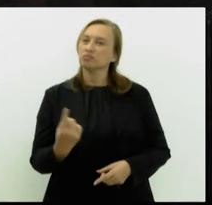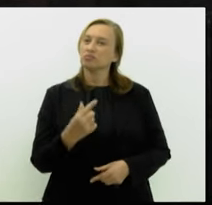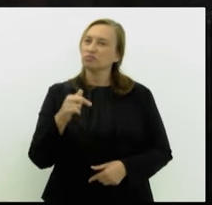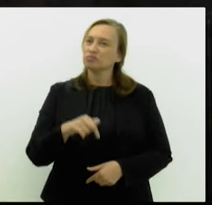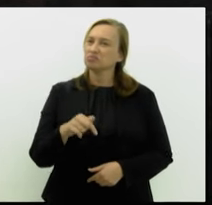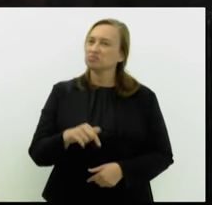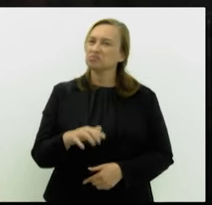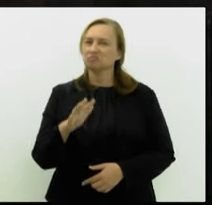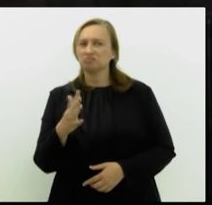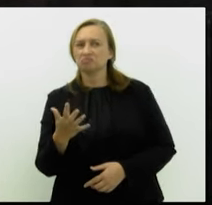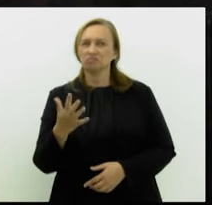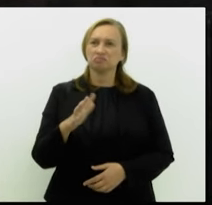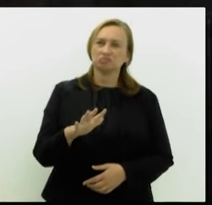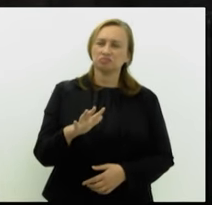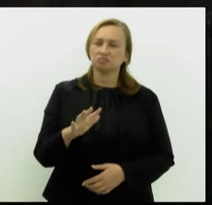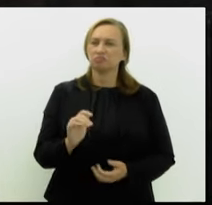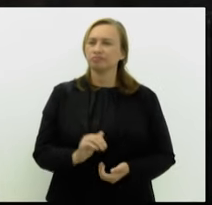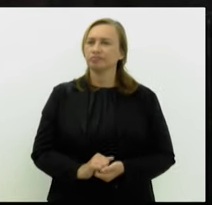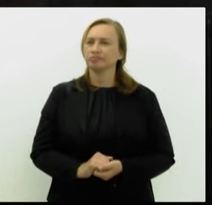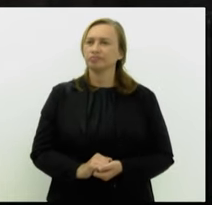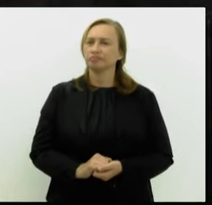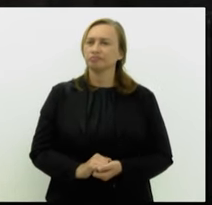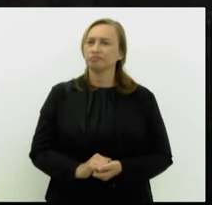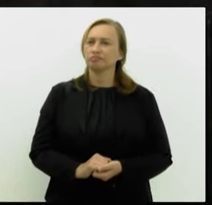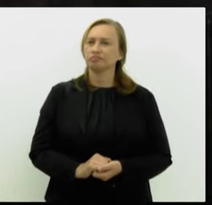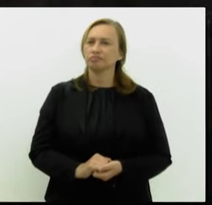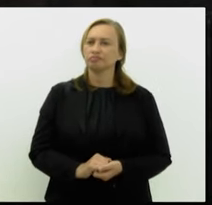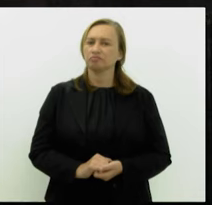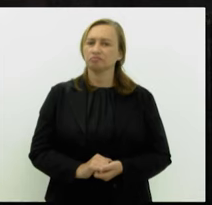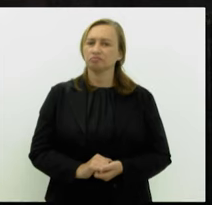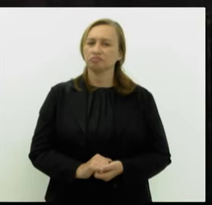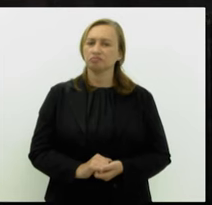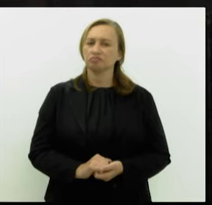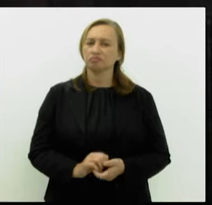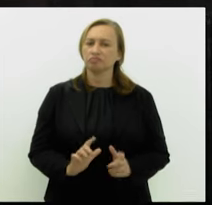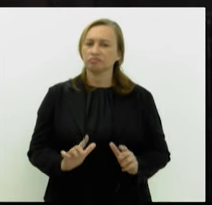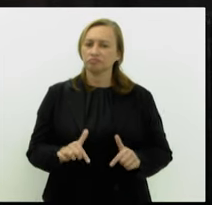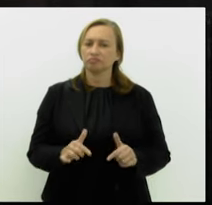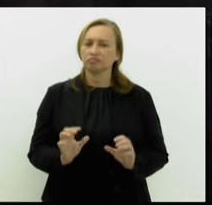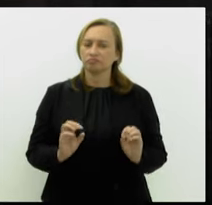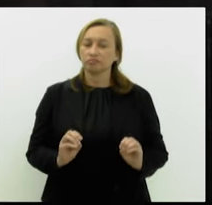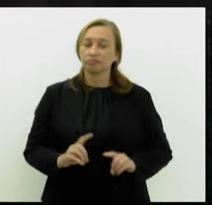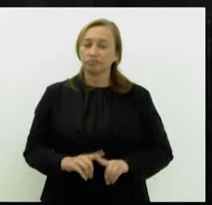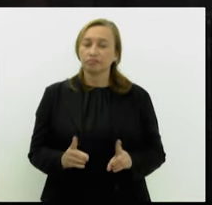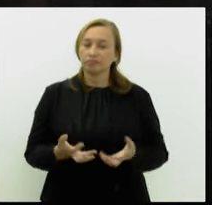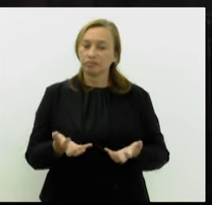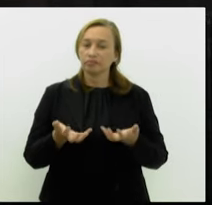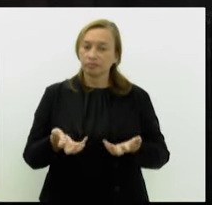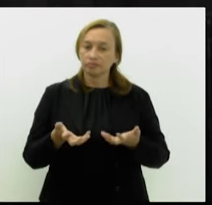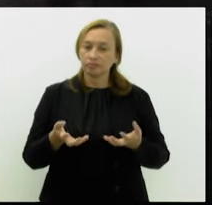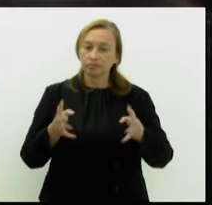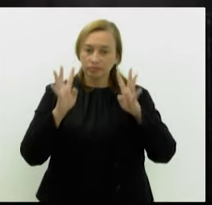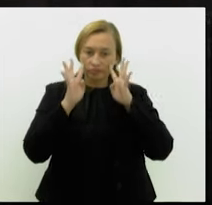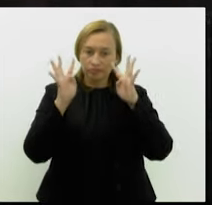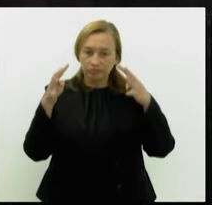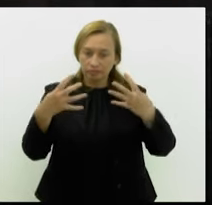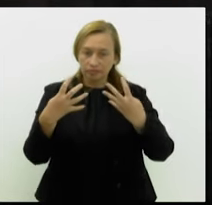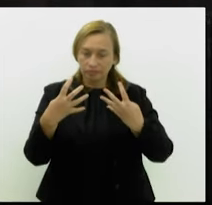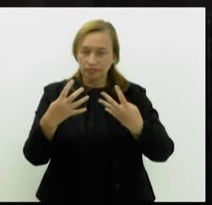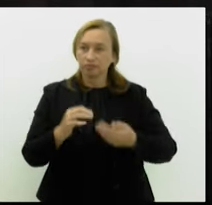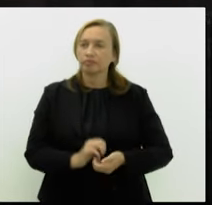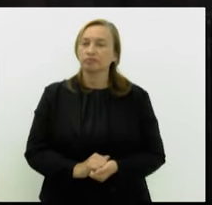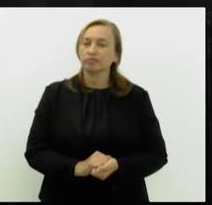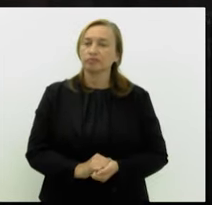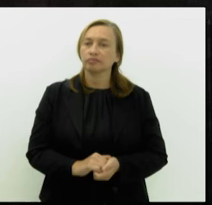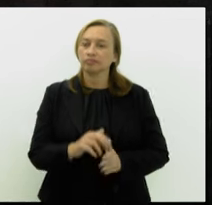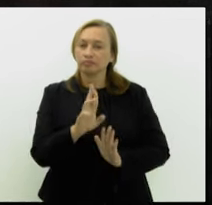limbo sem conceder absolutamente nada. Mas eu quero que preste atenção à